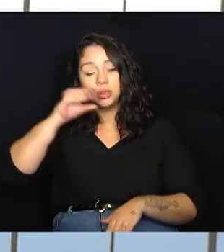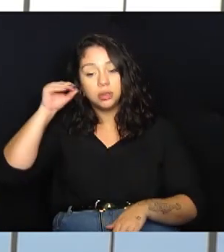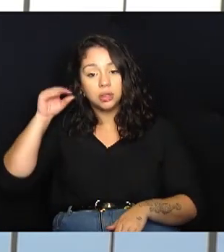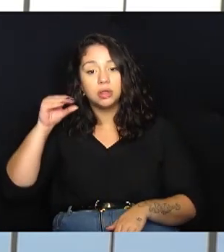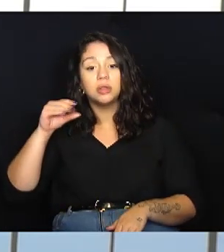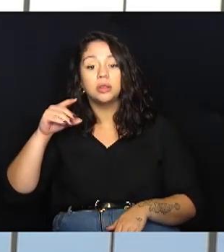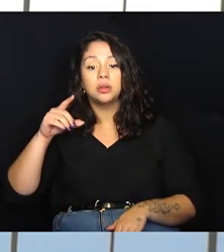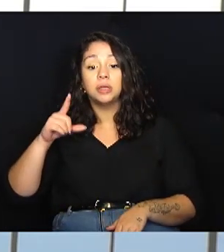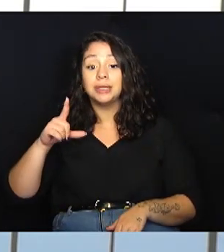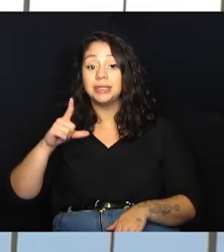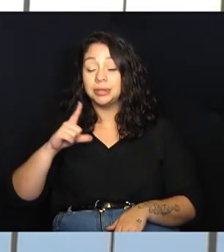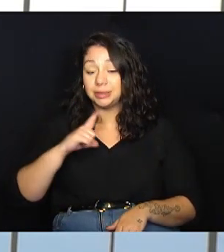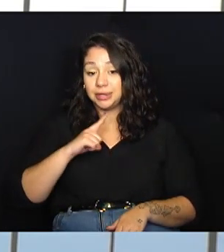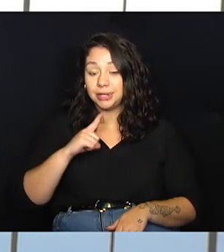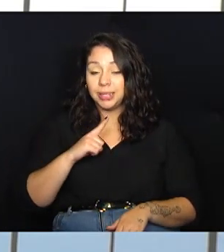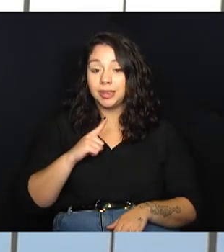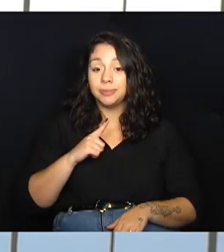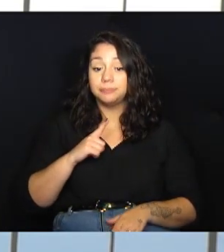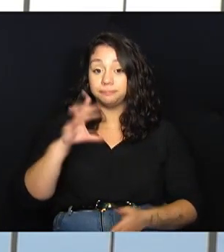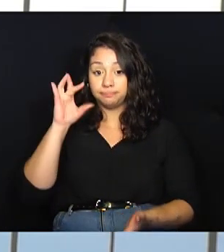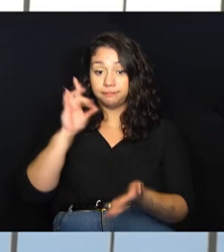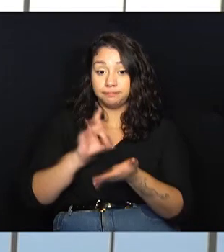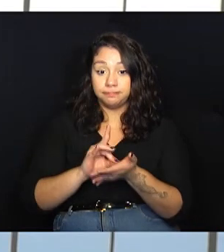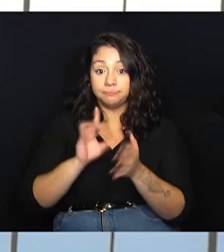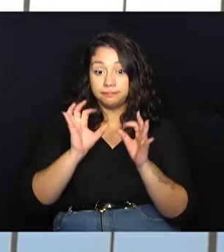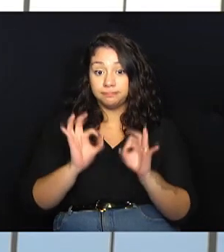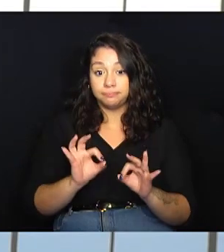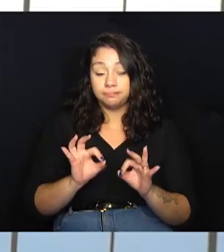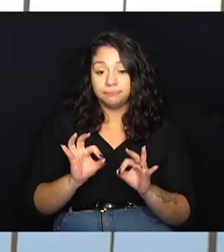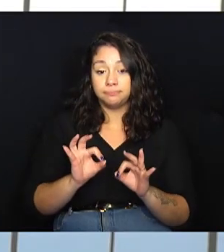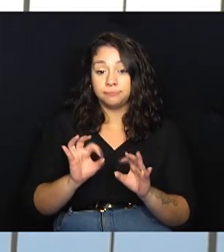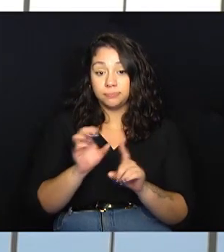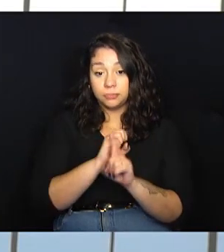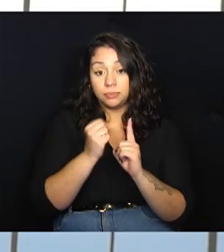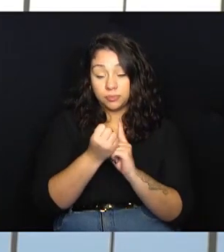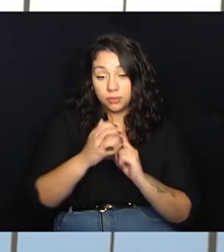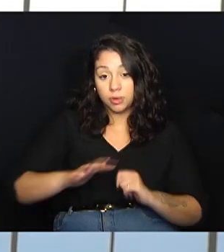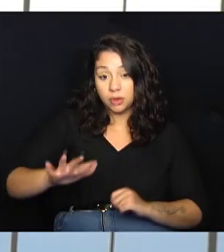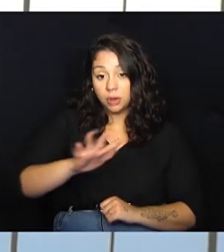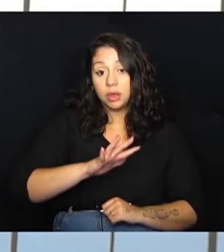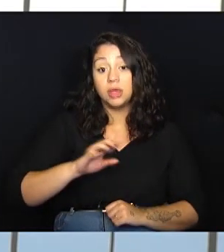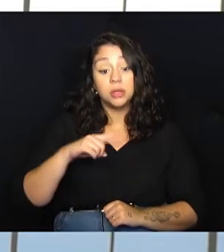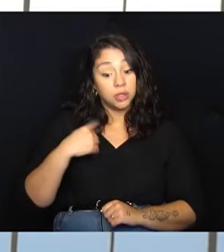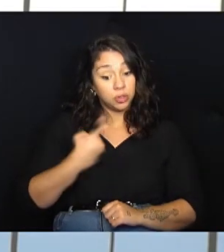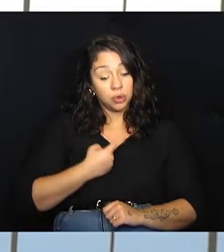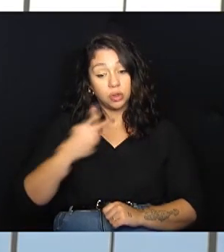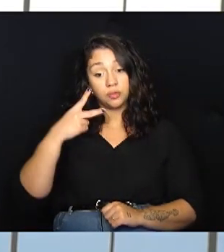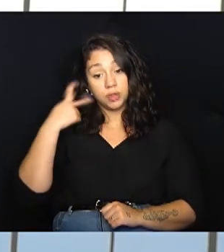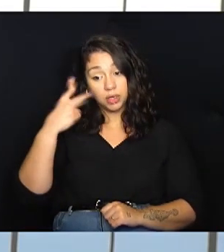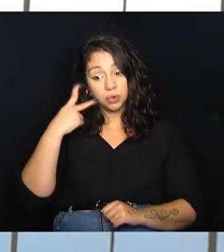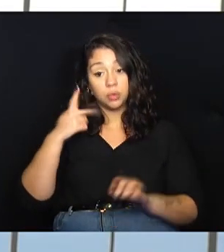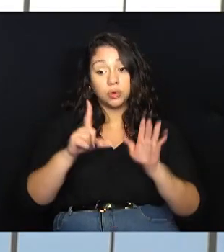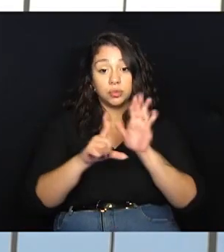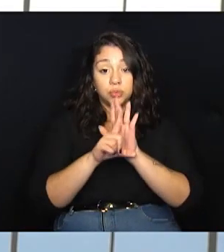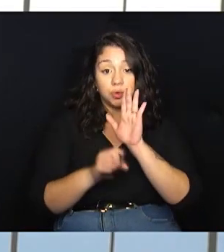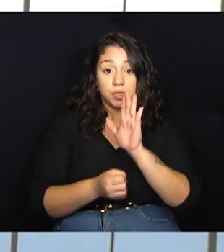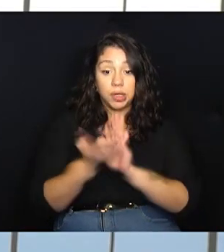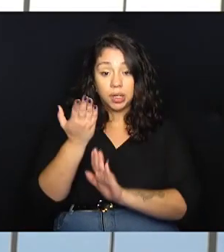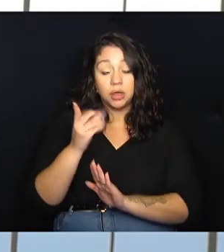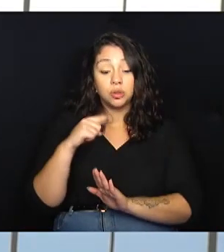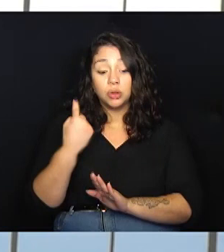né, sejam ali garantidos perante a sociedade. Nós, como legisladoras, né, nós temos que olhar justamente para